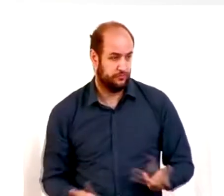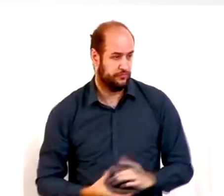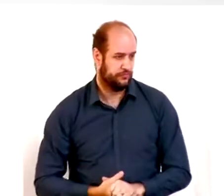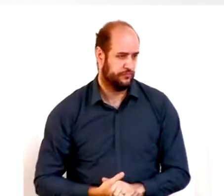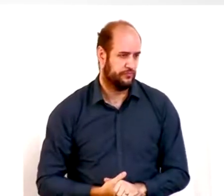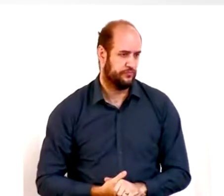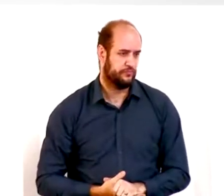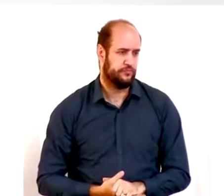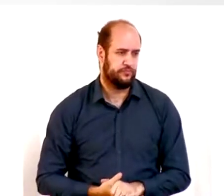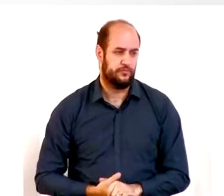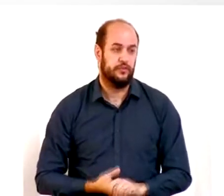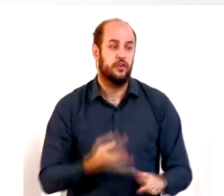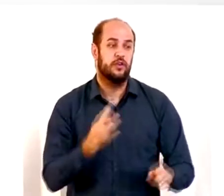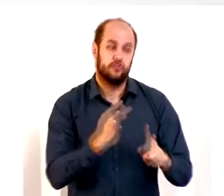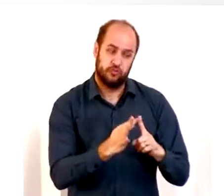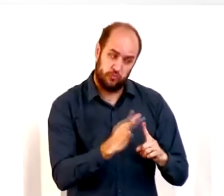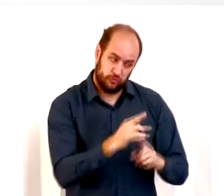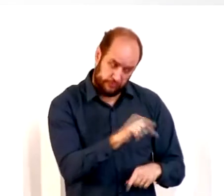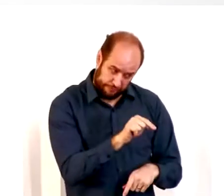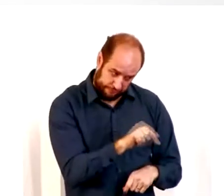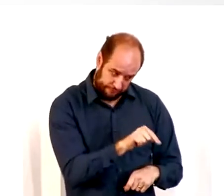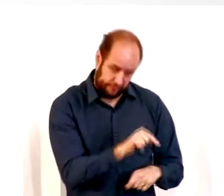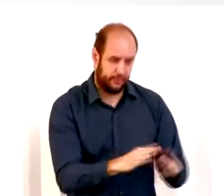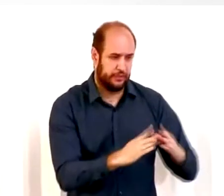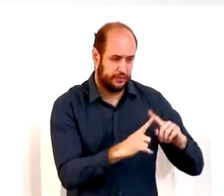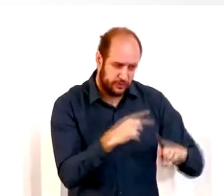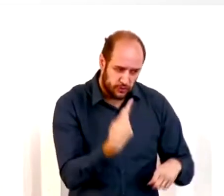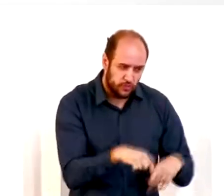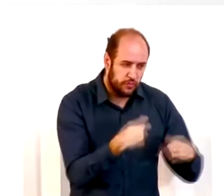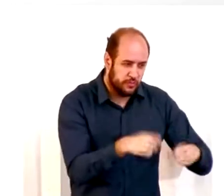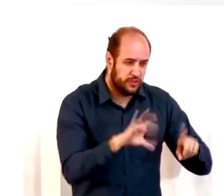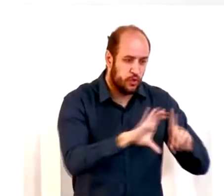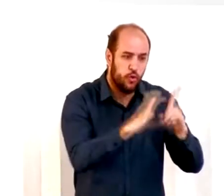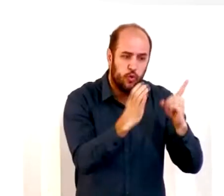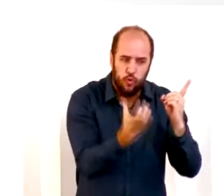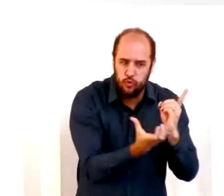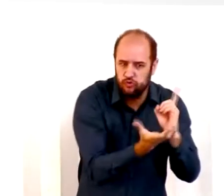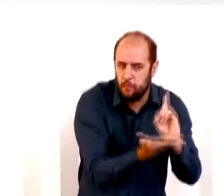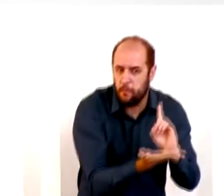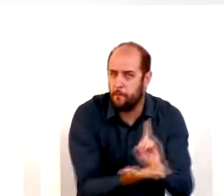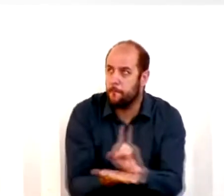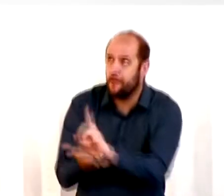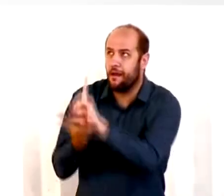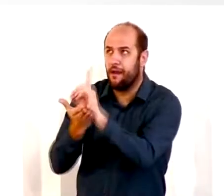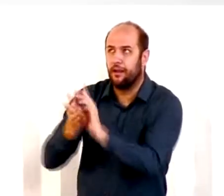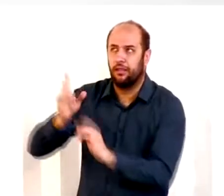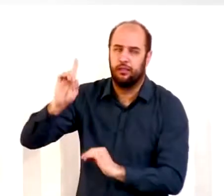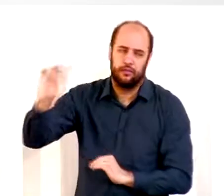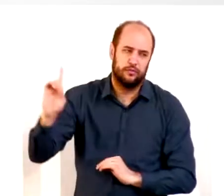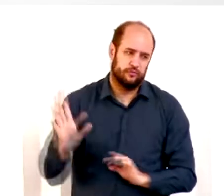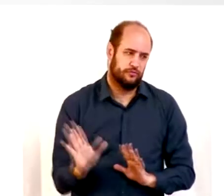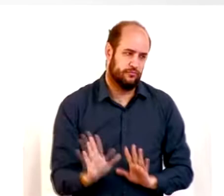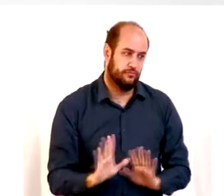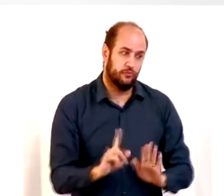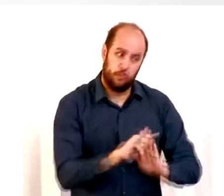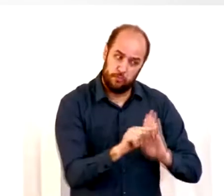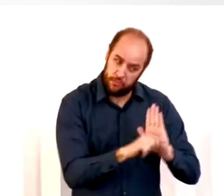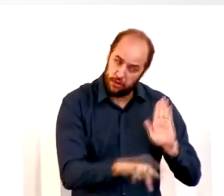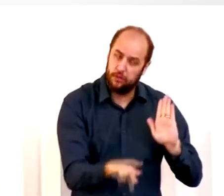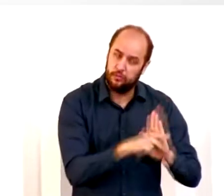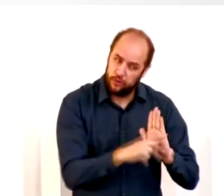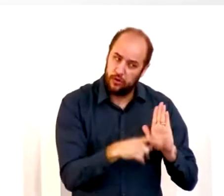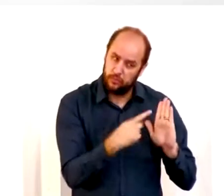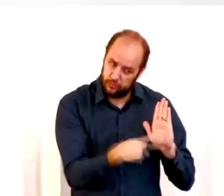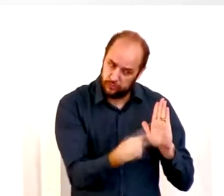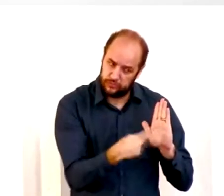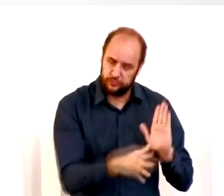Então, Timóteo, o culto aí da sua igreja precisa ser um culto para Deus. Note que isso faz parte do plano de trabalho.